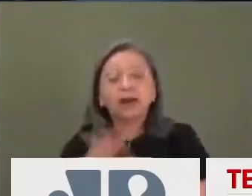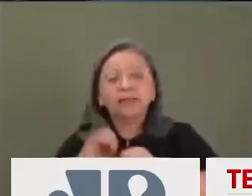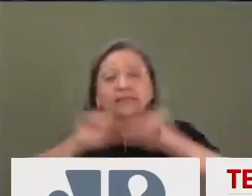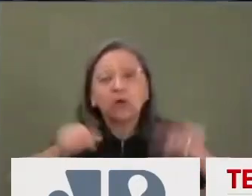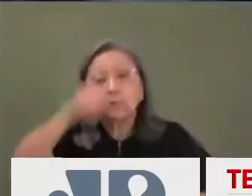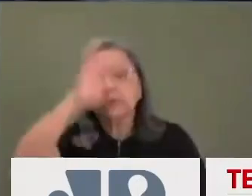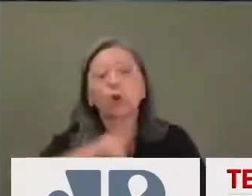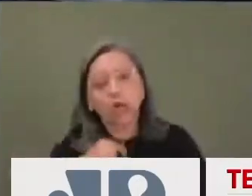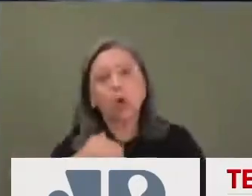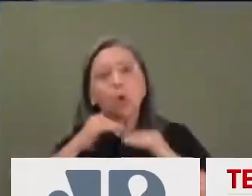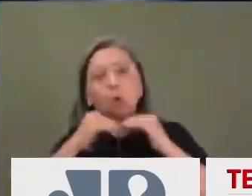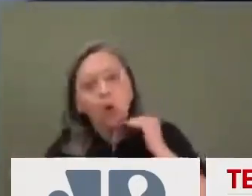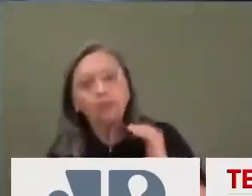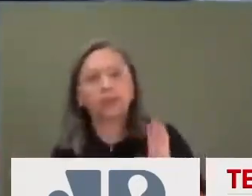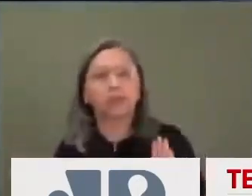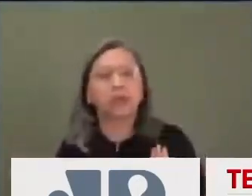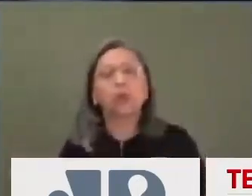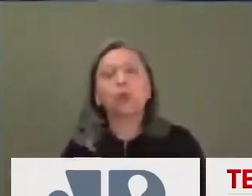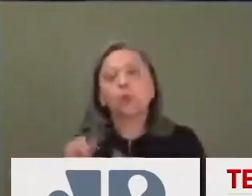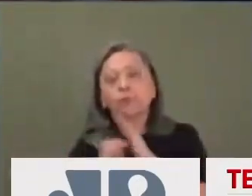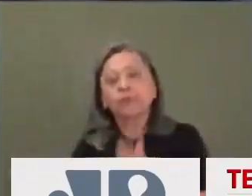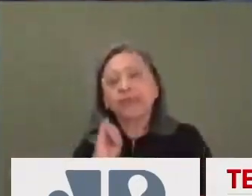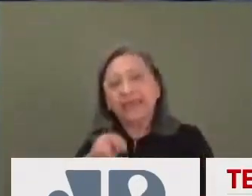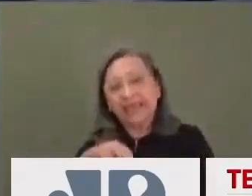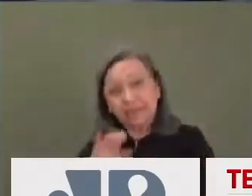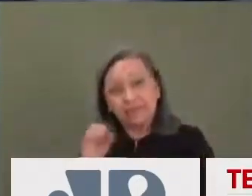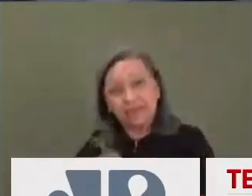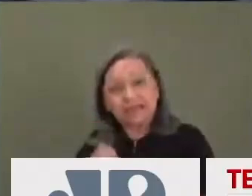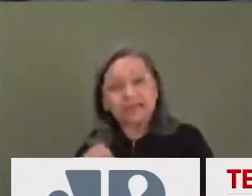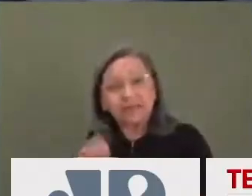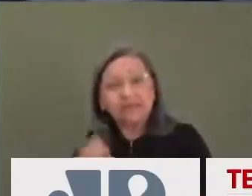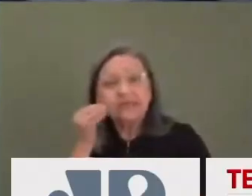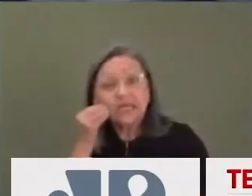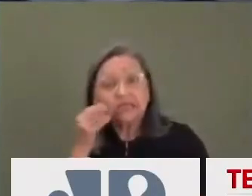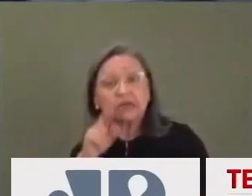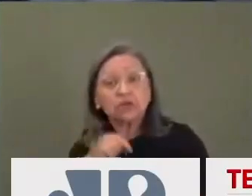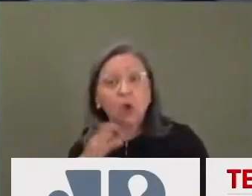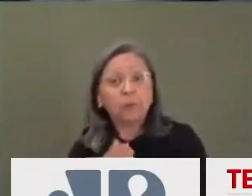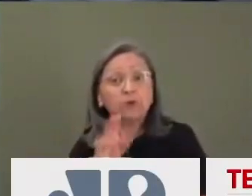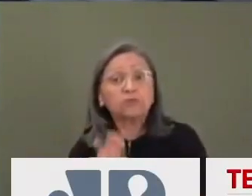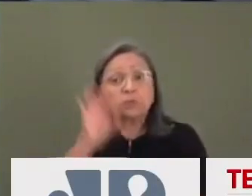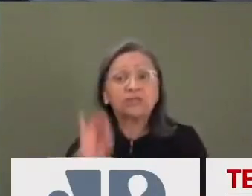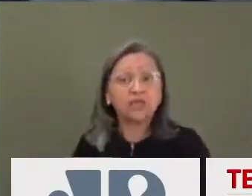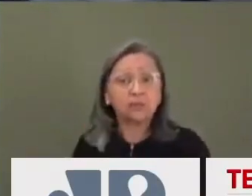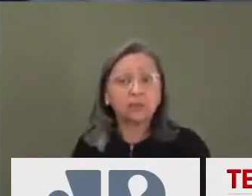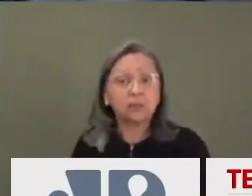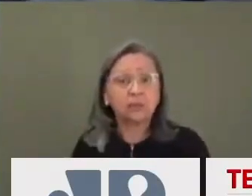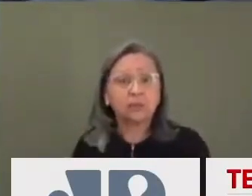contra um INEP que faz um teste de Revalida que só aprova 5%.